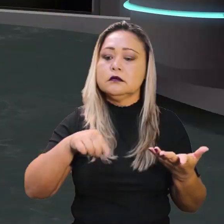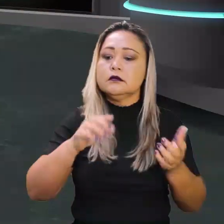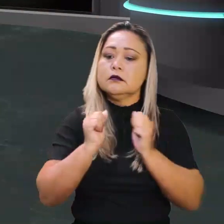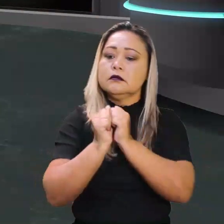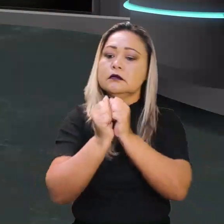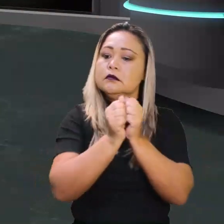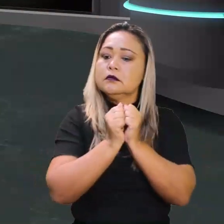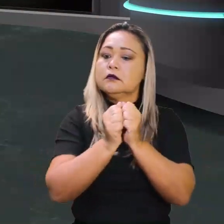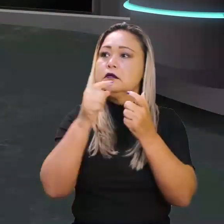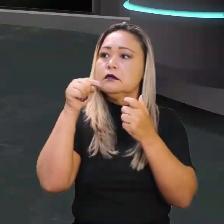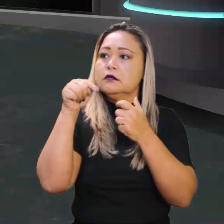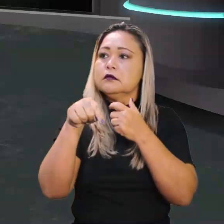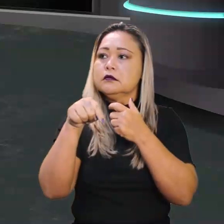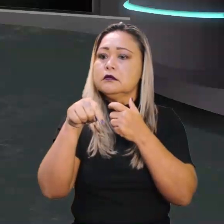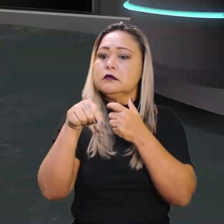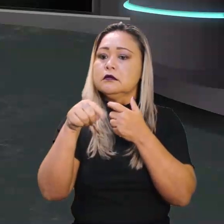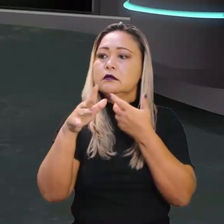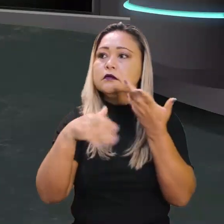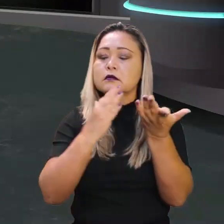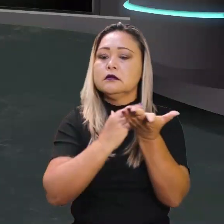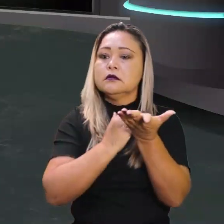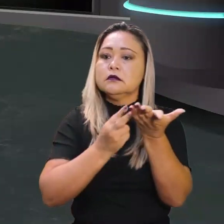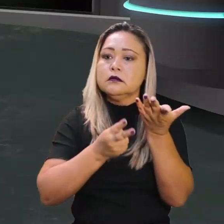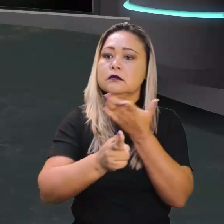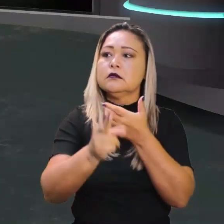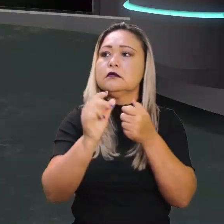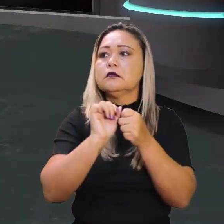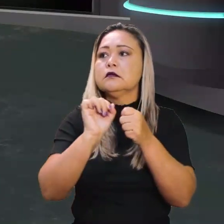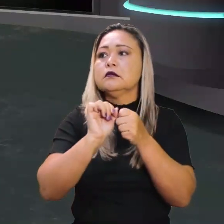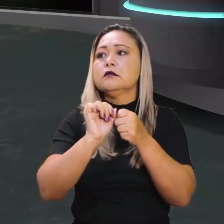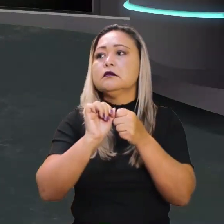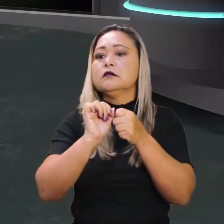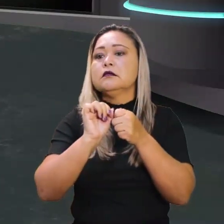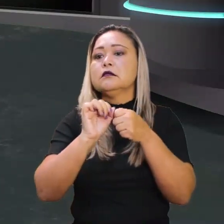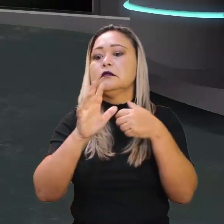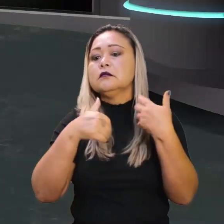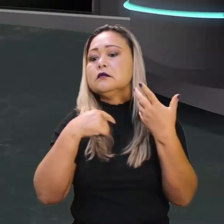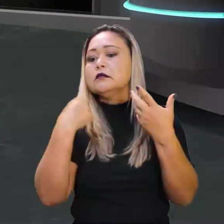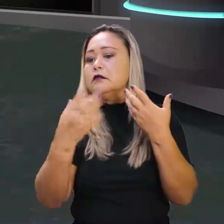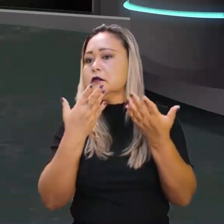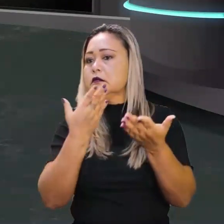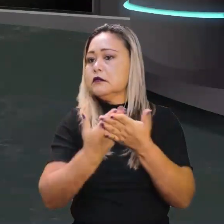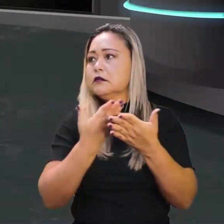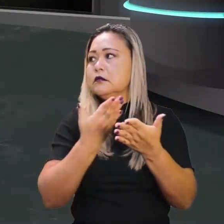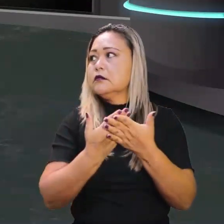Junto com vocês aqui, vamos continuar com a nossa aula.